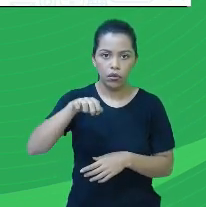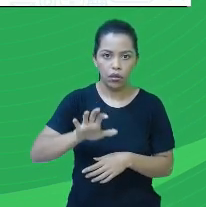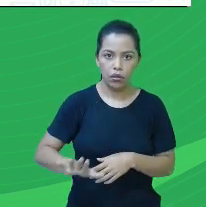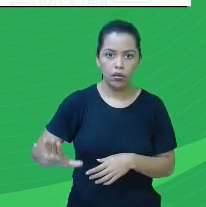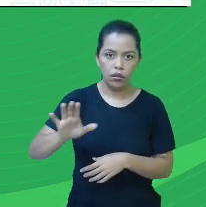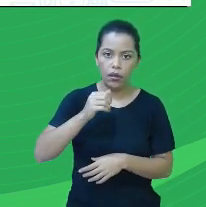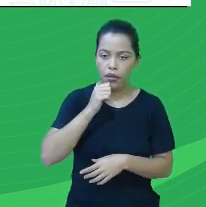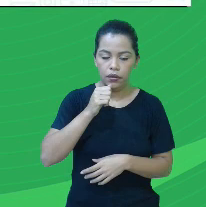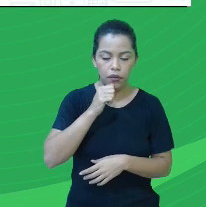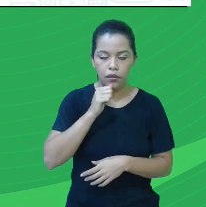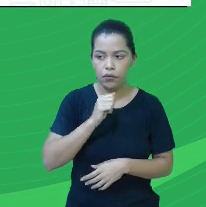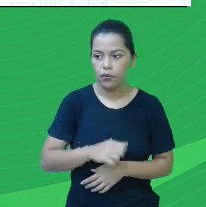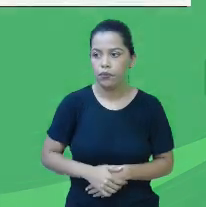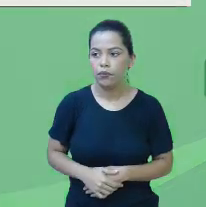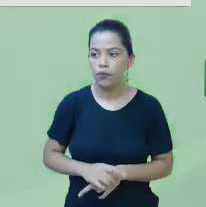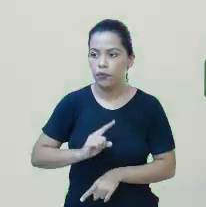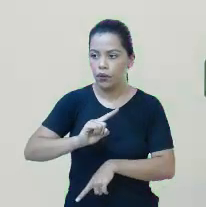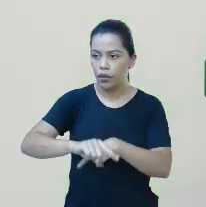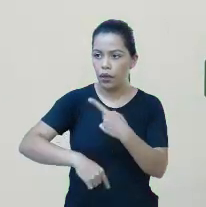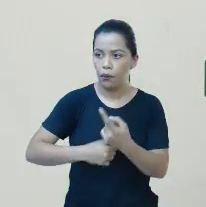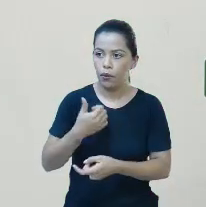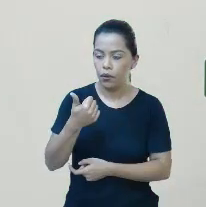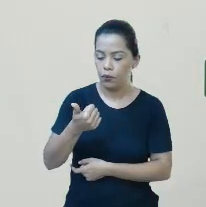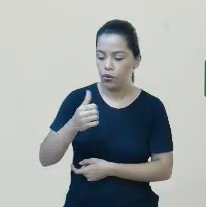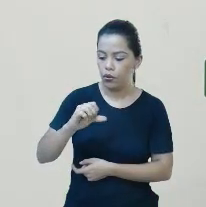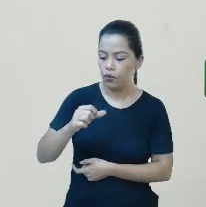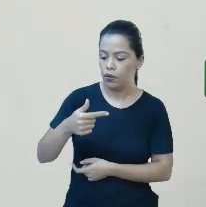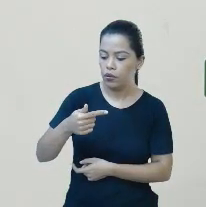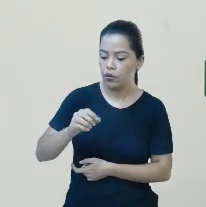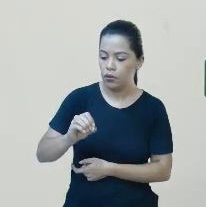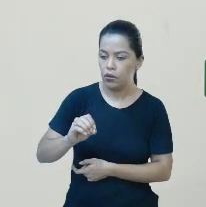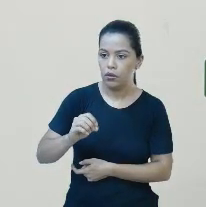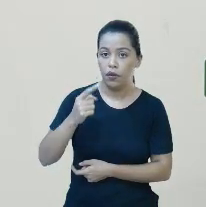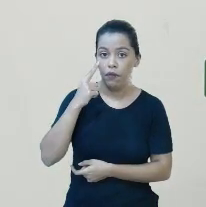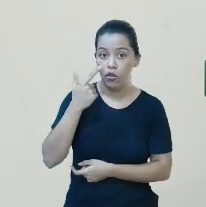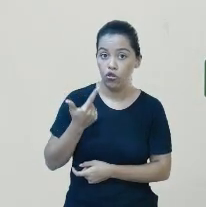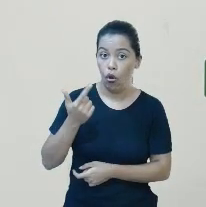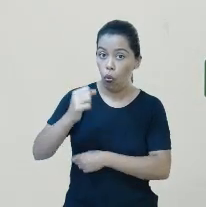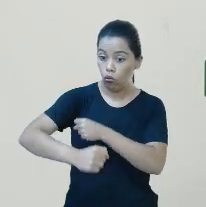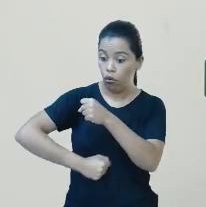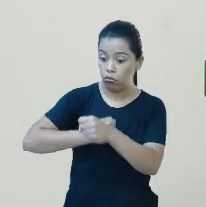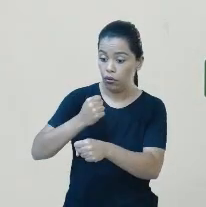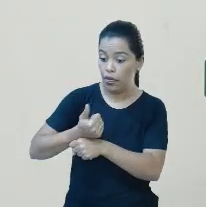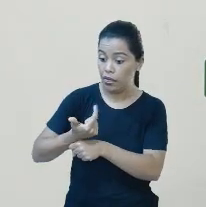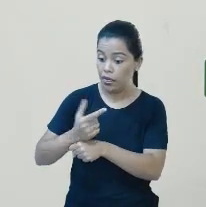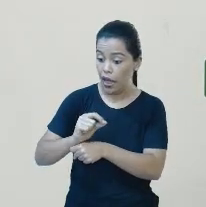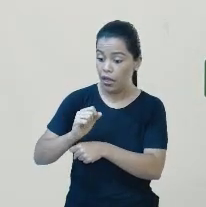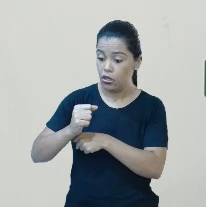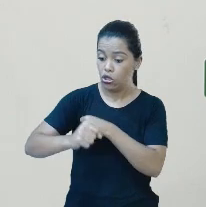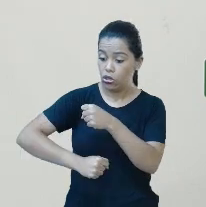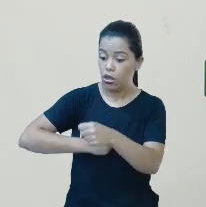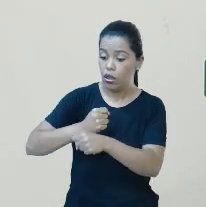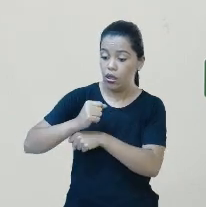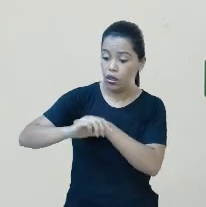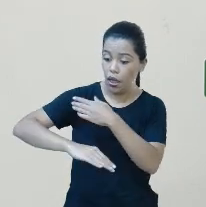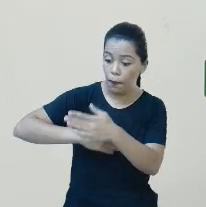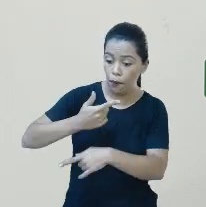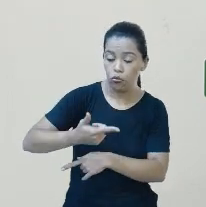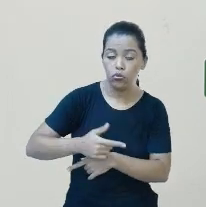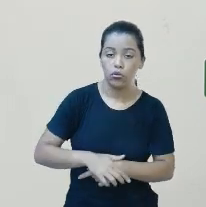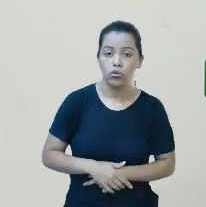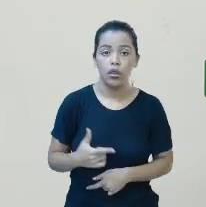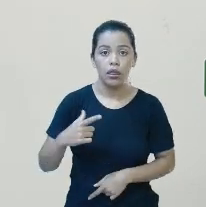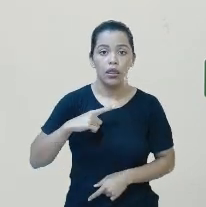agora, ó, depois de 1970, veja, outra década, né? 10 anos depois,